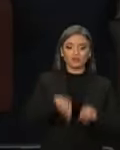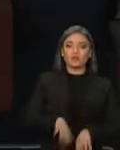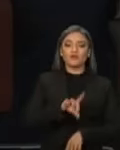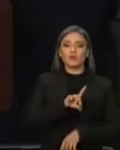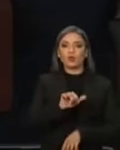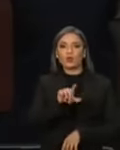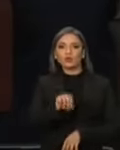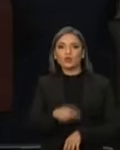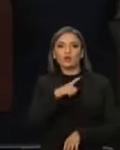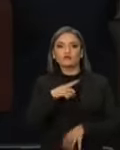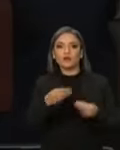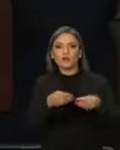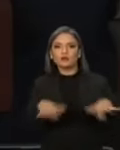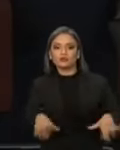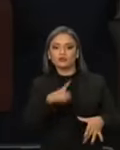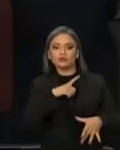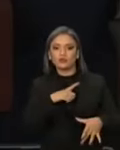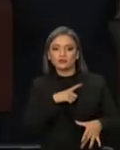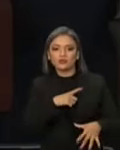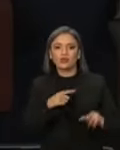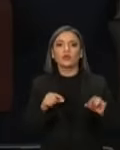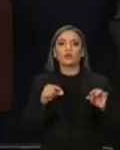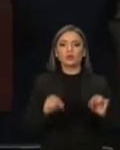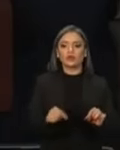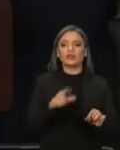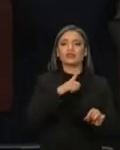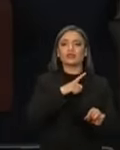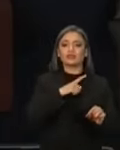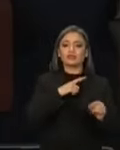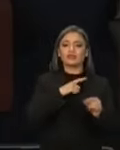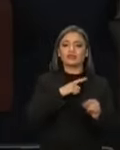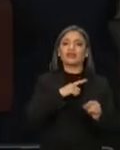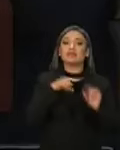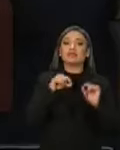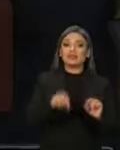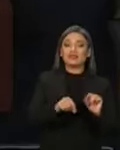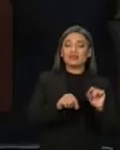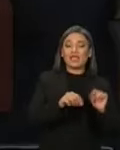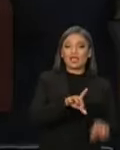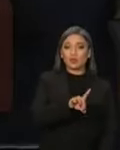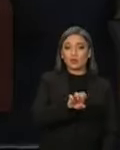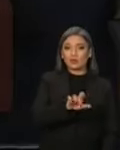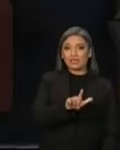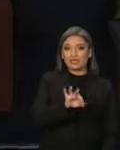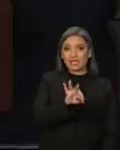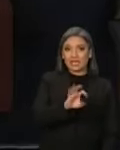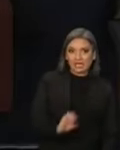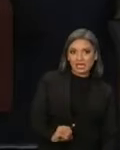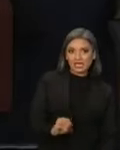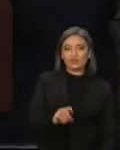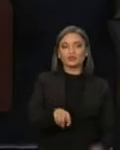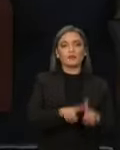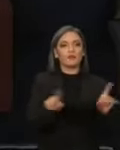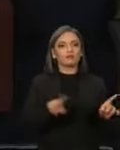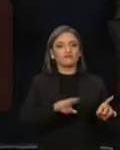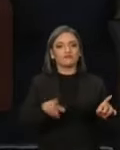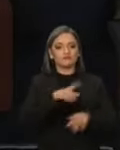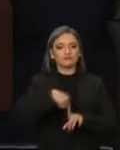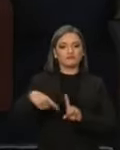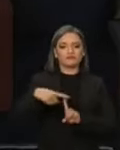causar prejuízo constitui um dos essenciais delicti, sem o qual não se aperfeiçoa no plano da